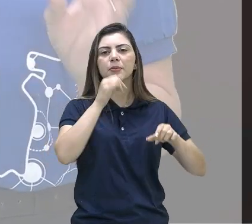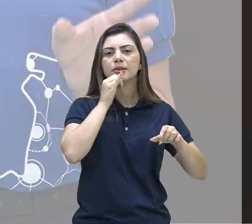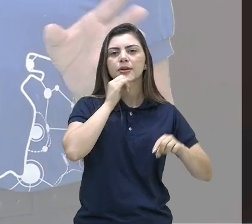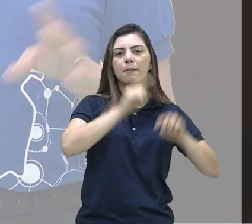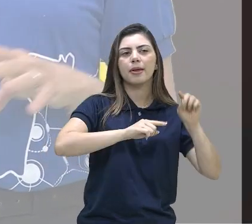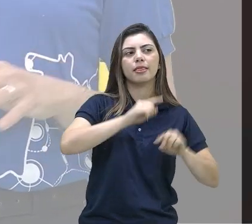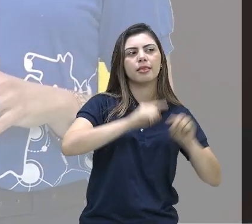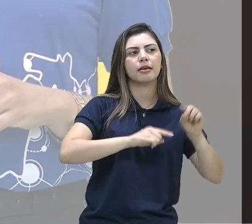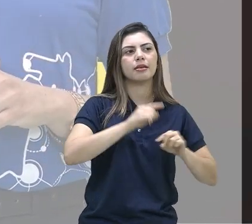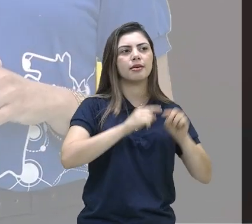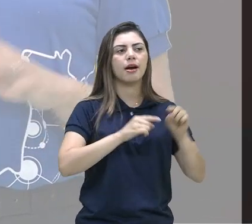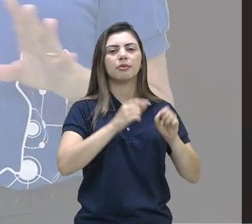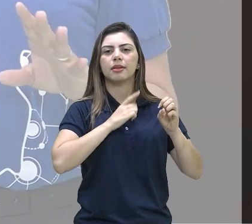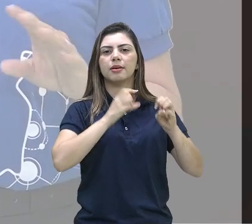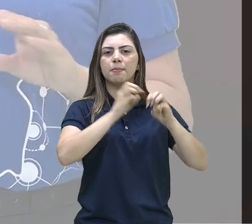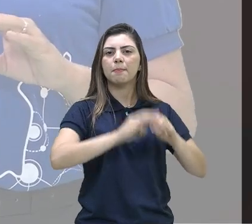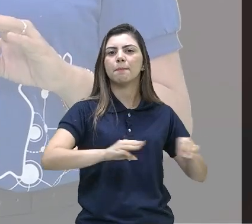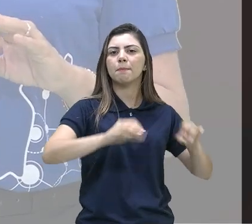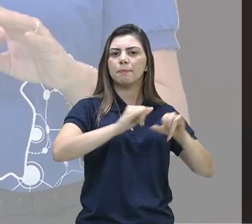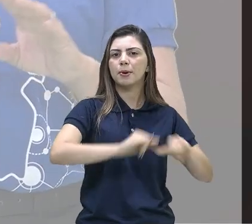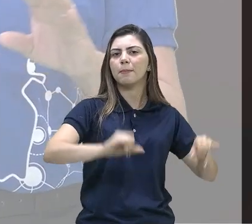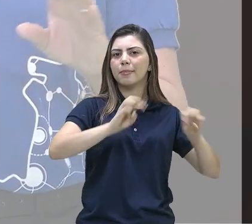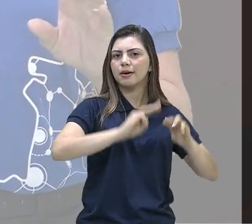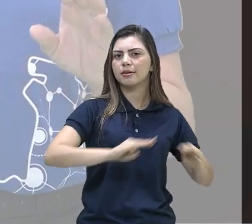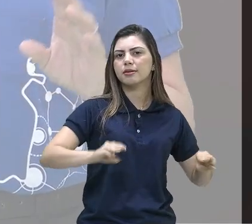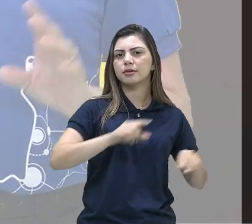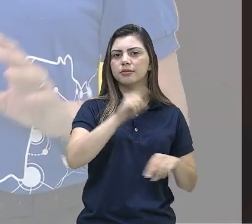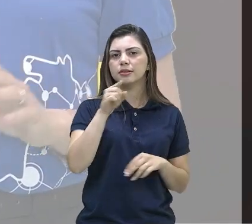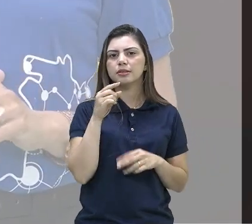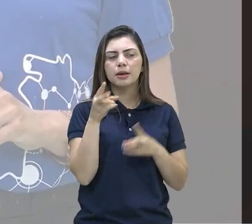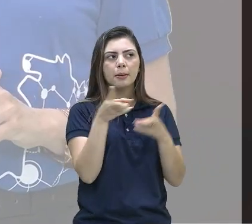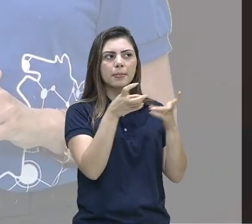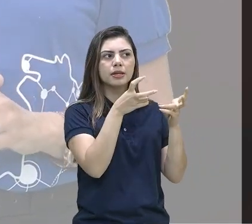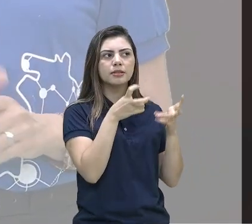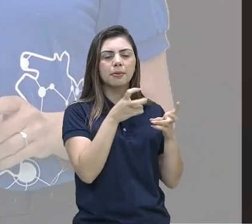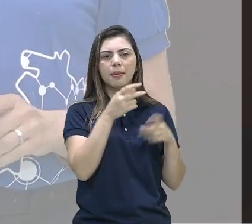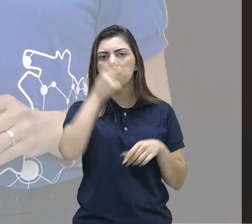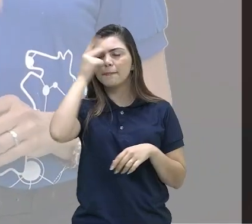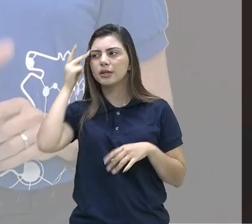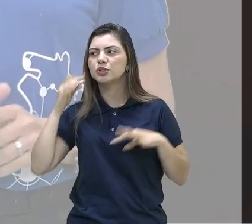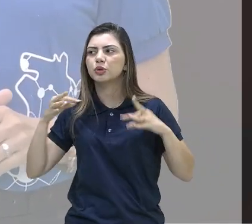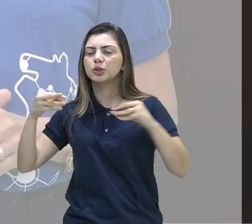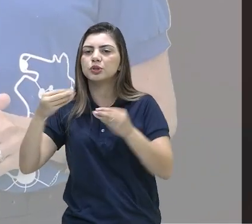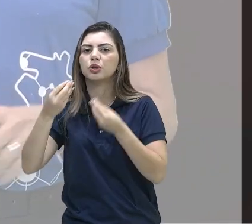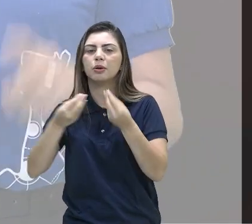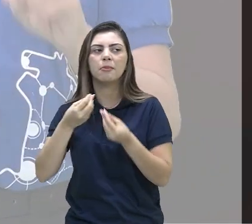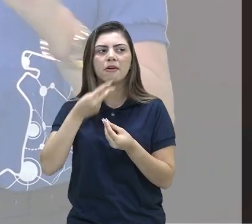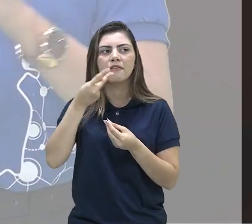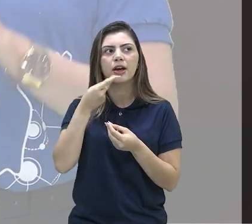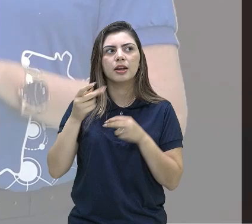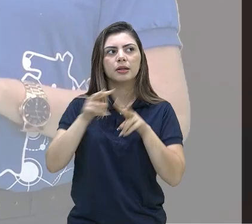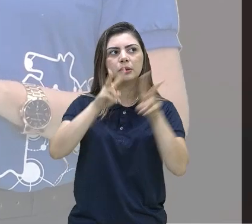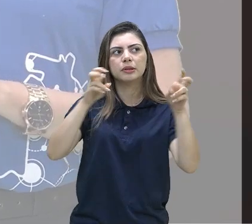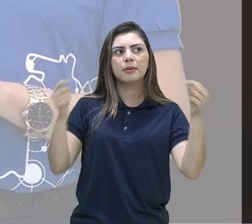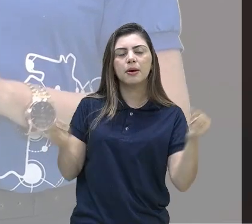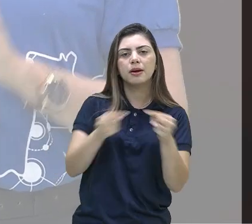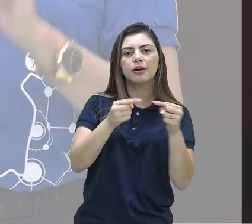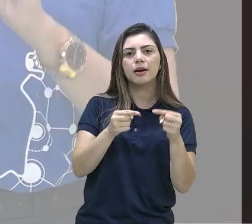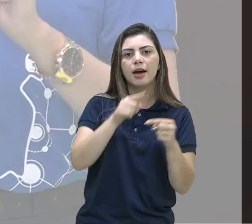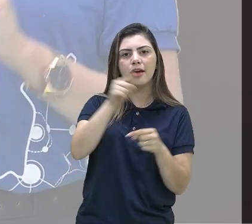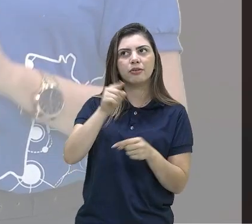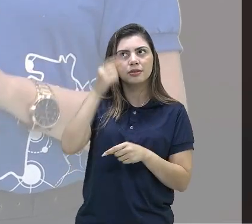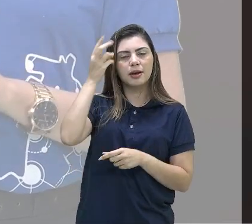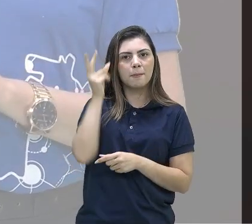produtos, determinadas ideias. De repente, todo mundo está falando sobre aquilo. E aí você vai dizer, lá em